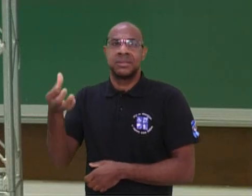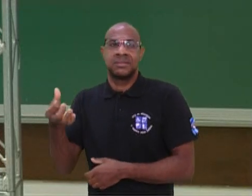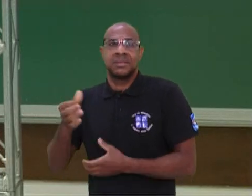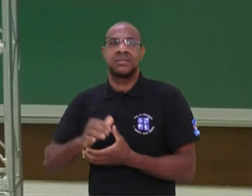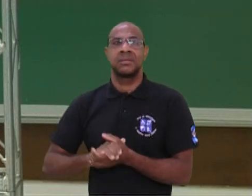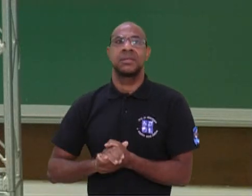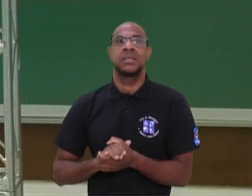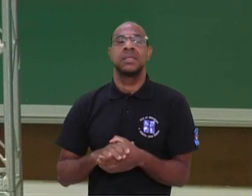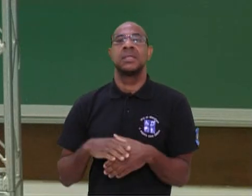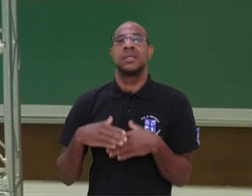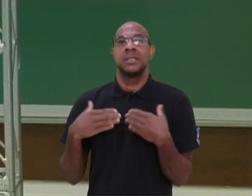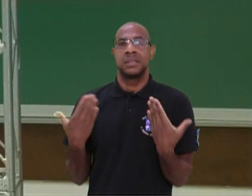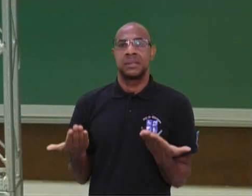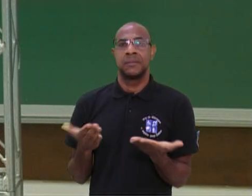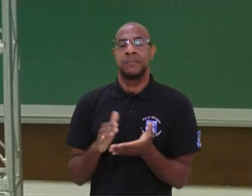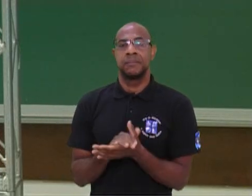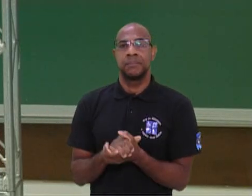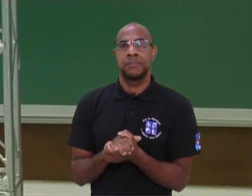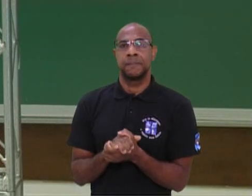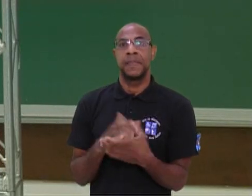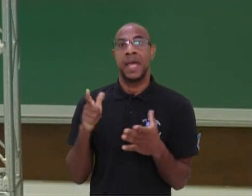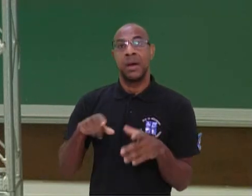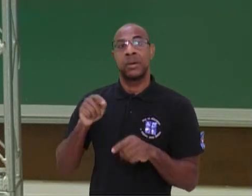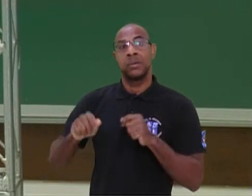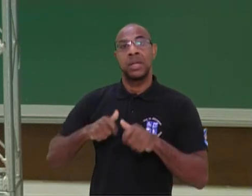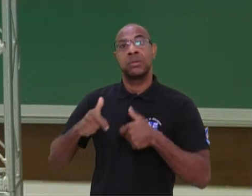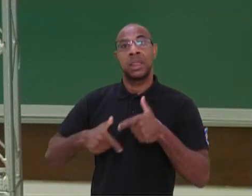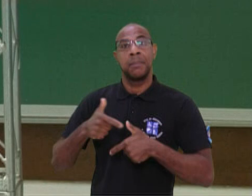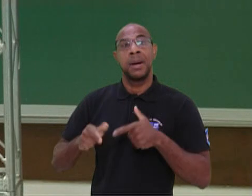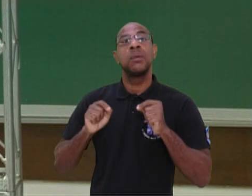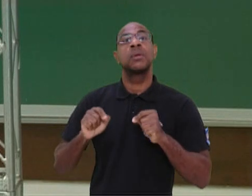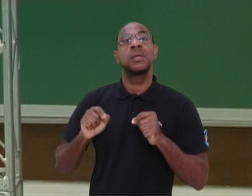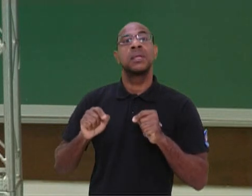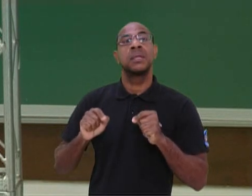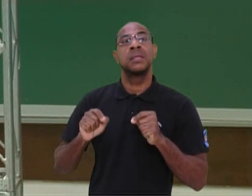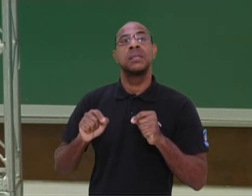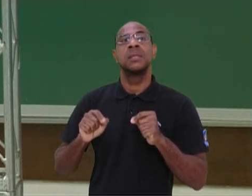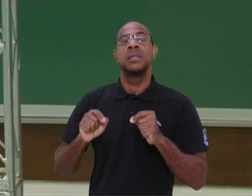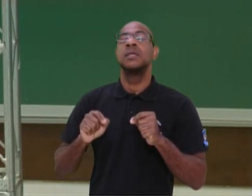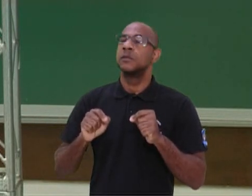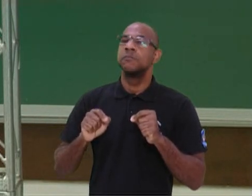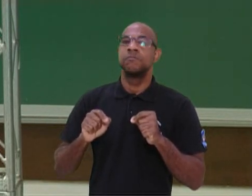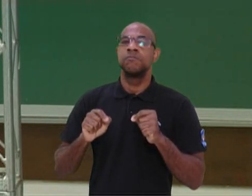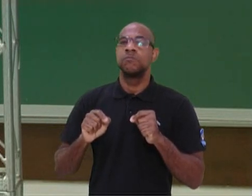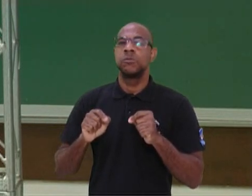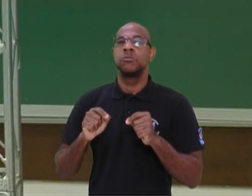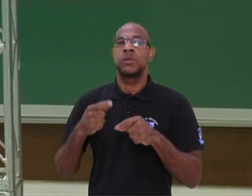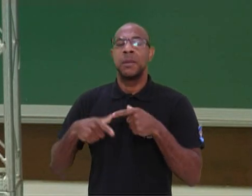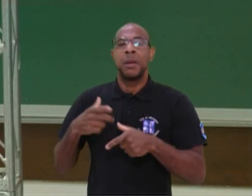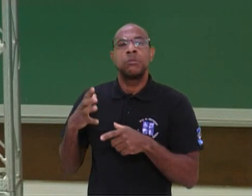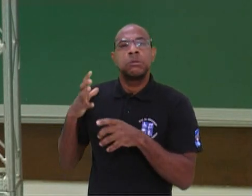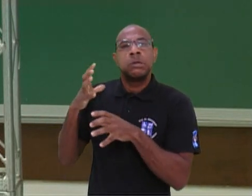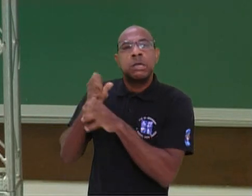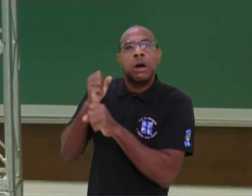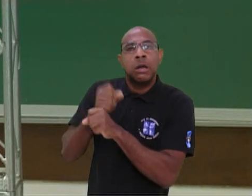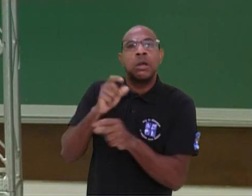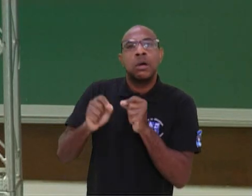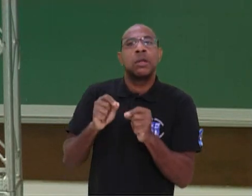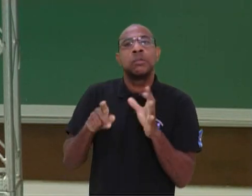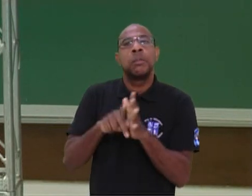arquitetura muito peculiar. É um trabalho cerebral, quase calculado do